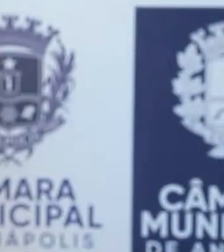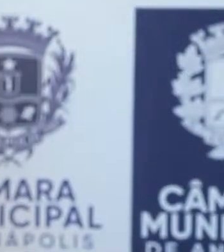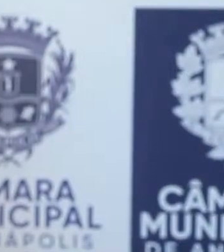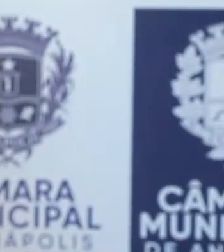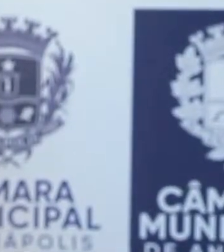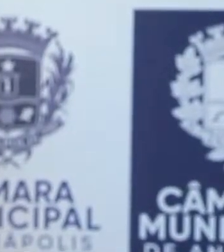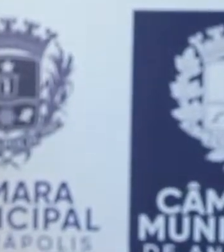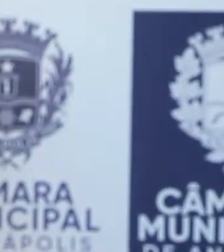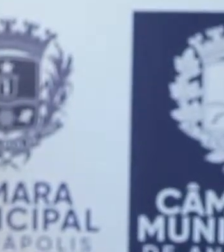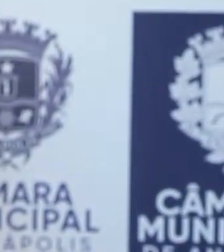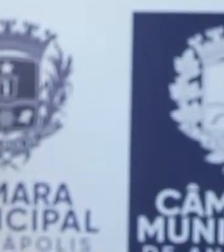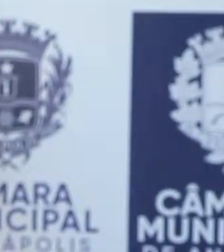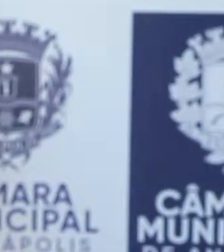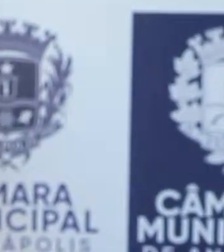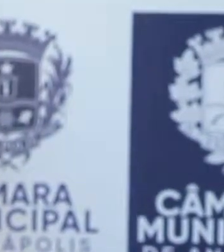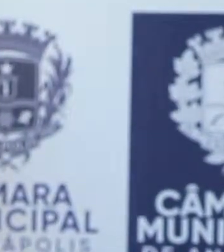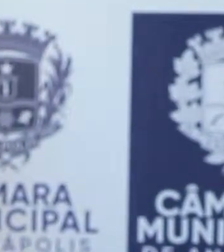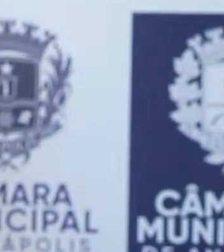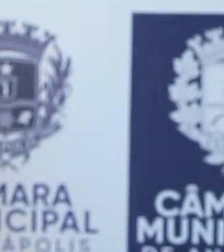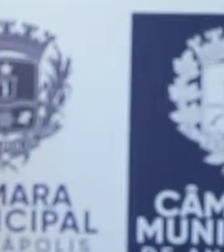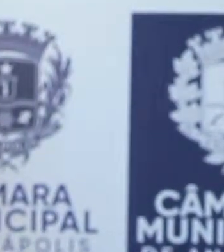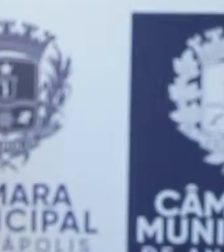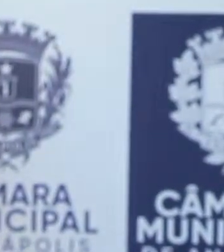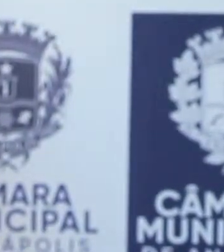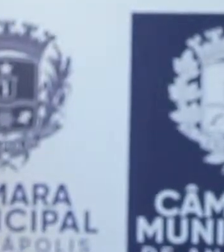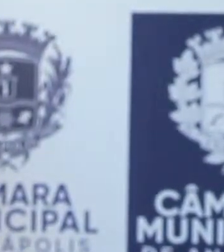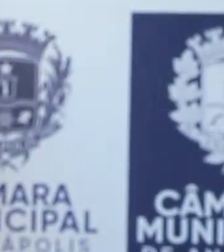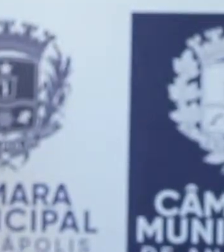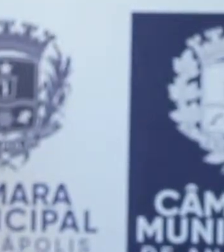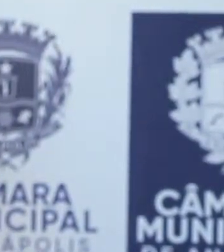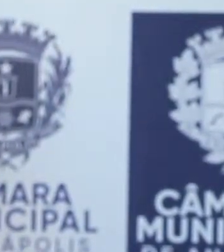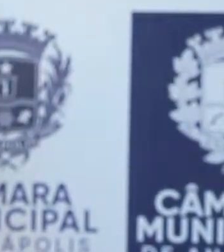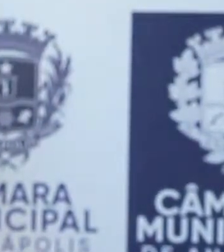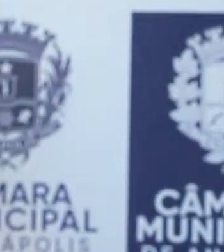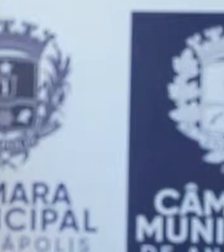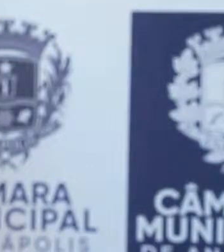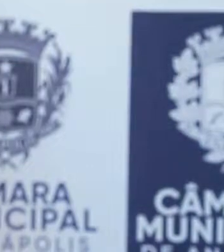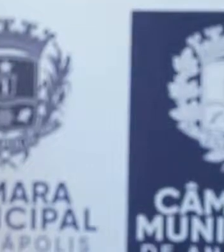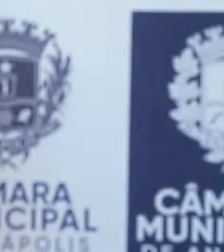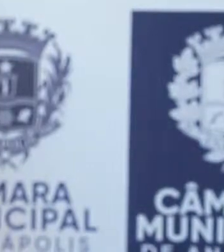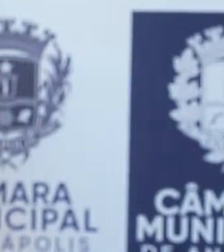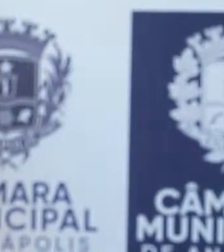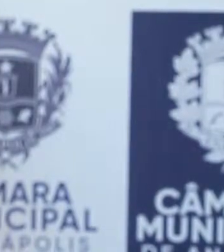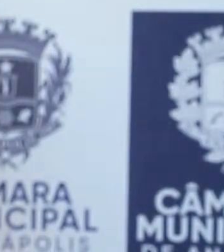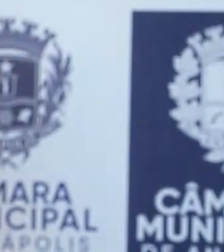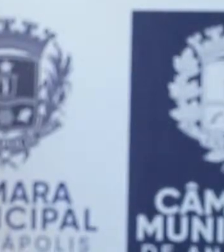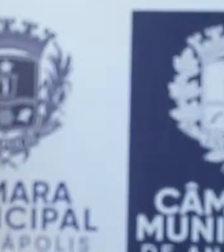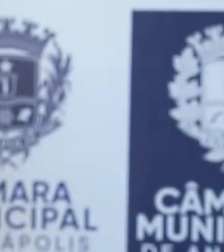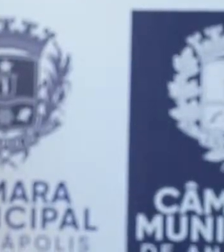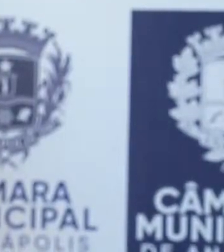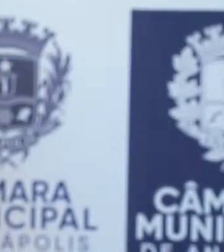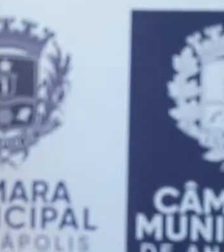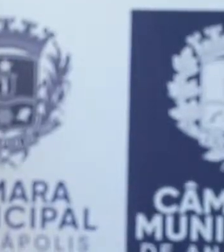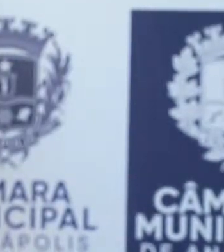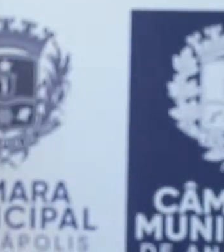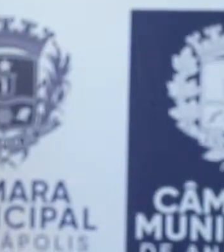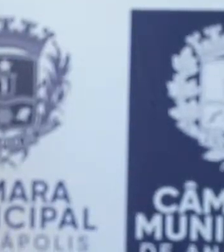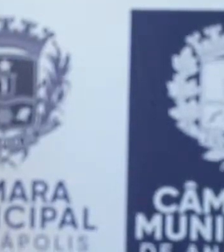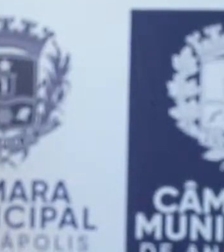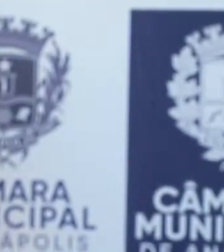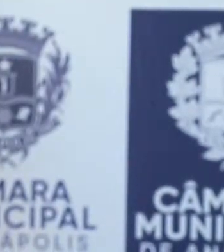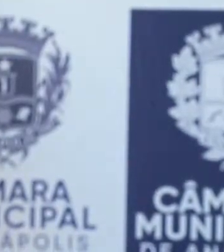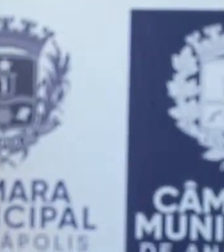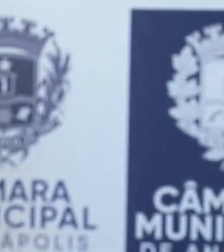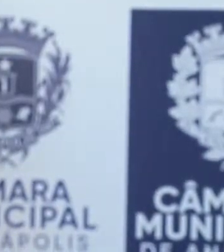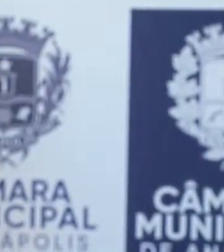utilizando a tribuna o vereador alfredo landim parabenizou o instituto federal de goiás pelos nove anos de